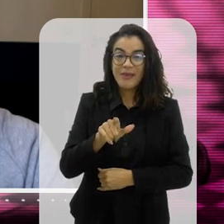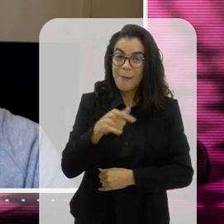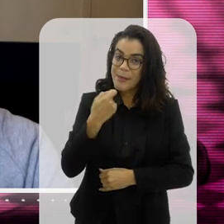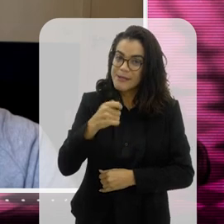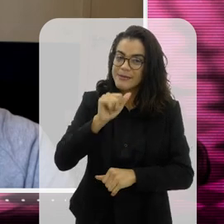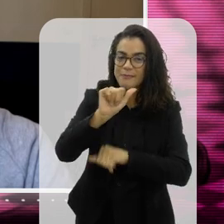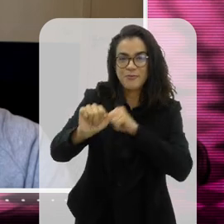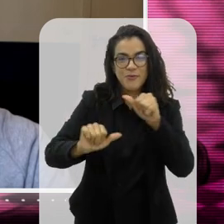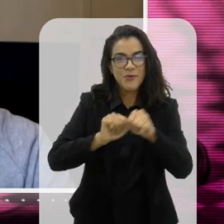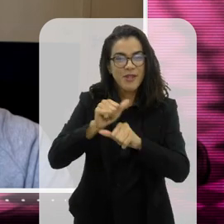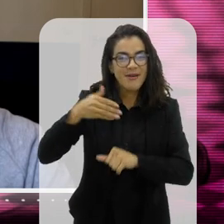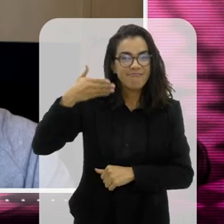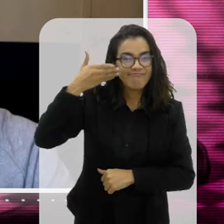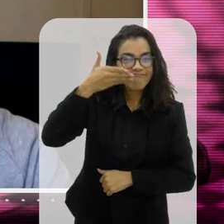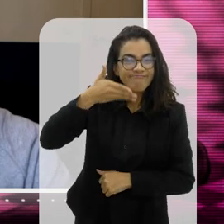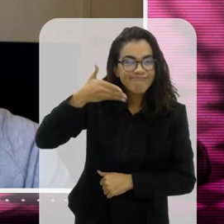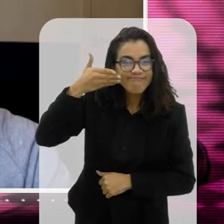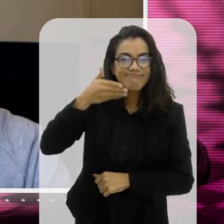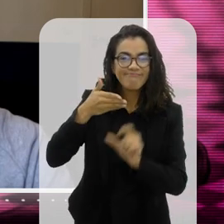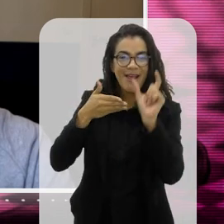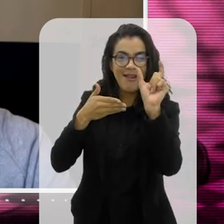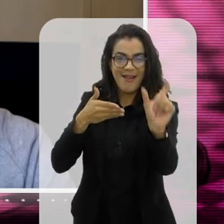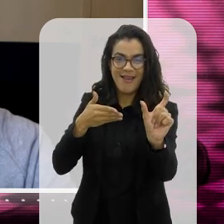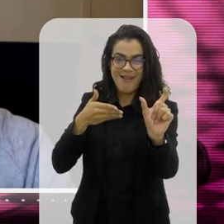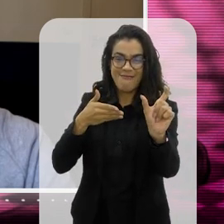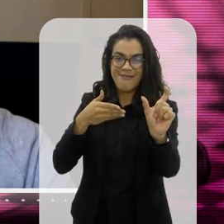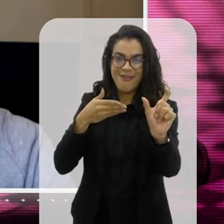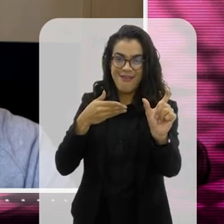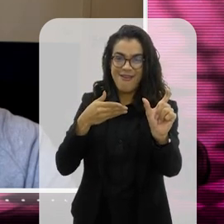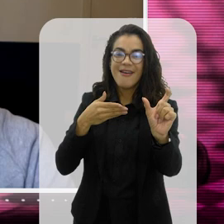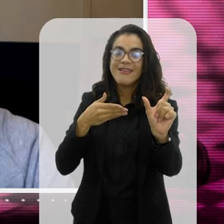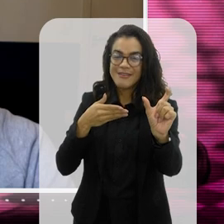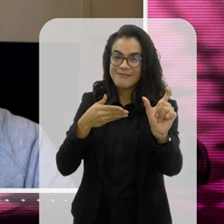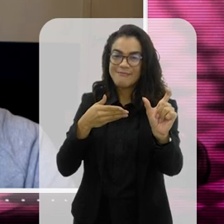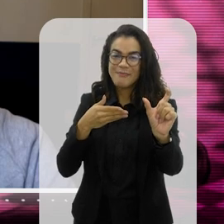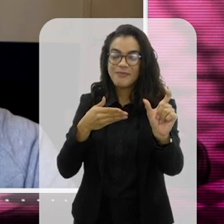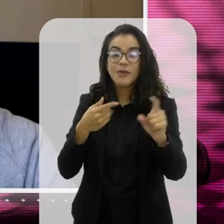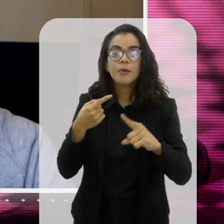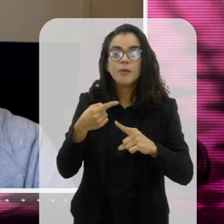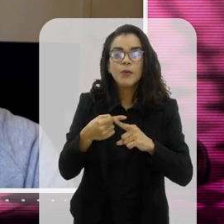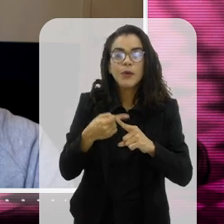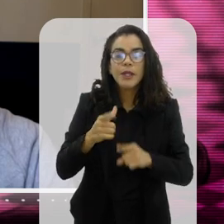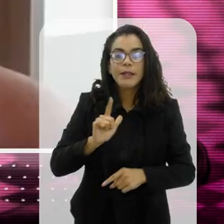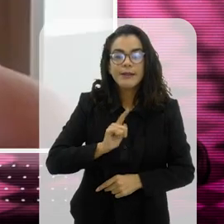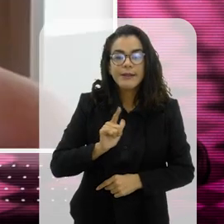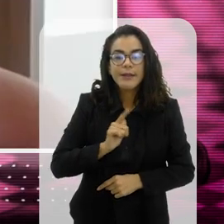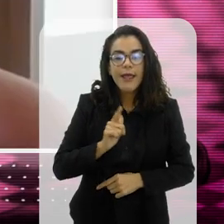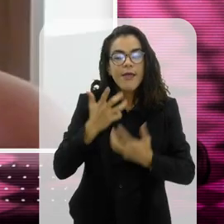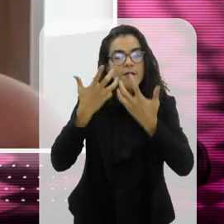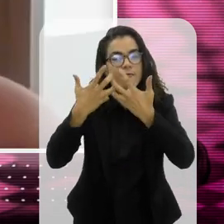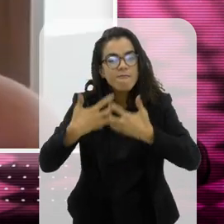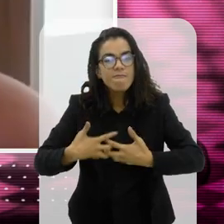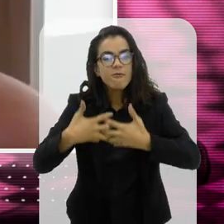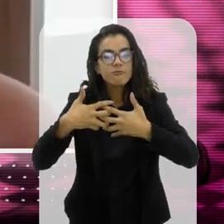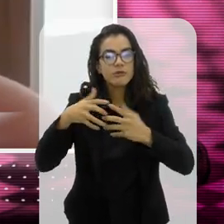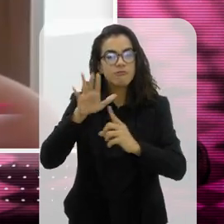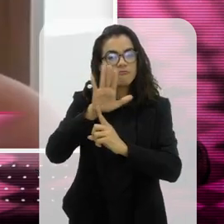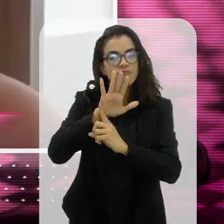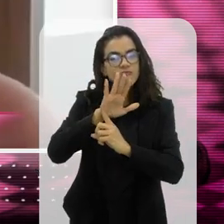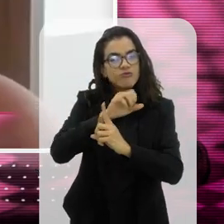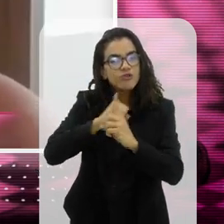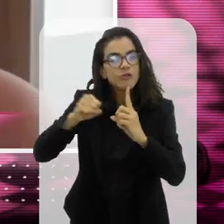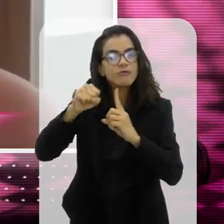história de que a gente tem que mudar o nosso discurso, a gente tem que mudar a forma como a gente encara as coisas, né? Porque tem um